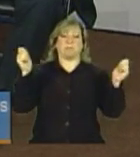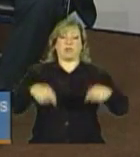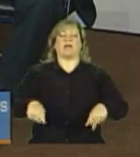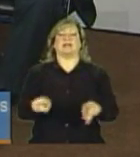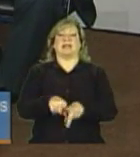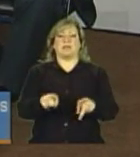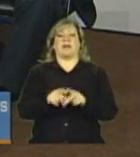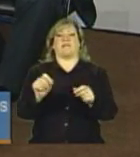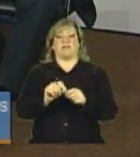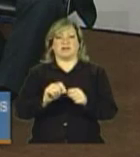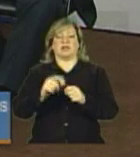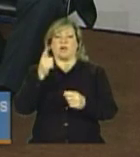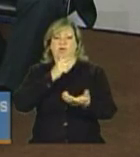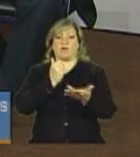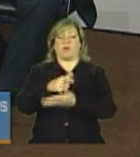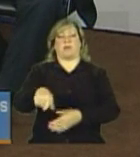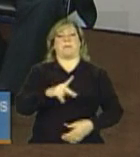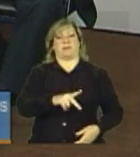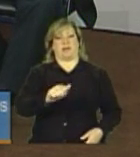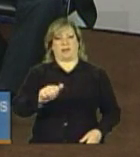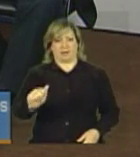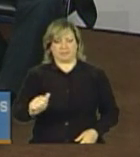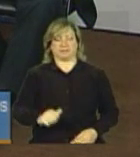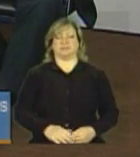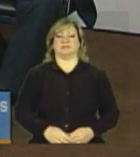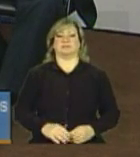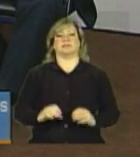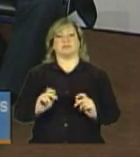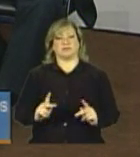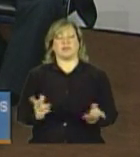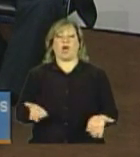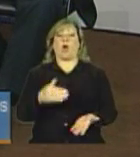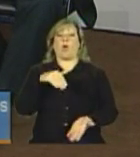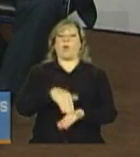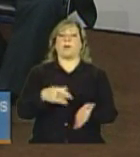possa também realizar aquisições pelo PA. Ok, a última